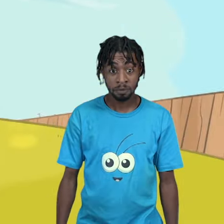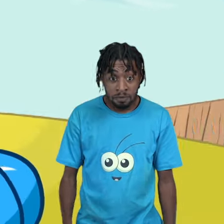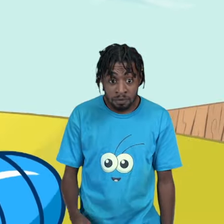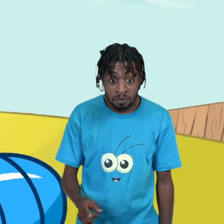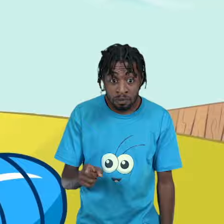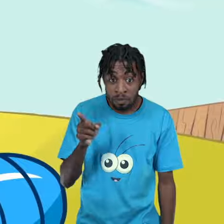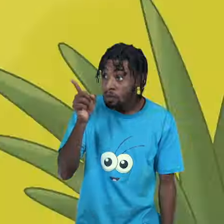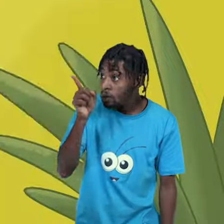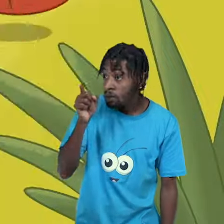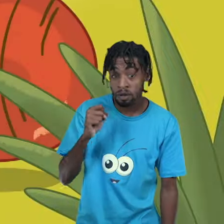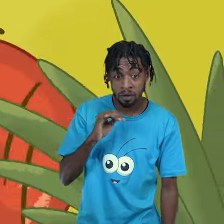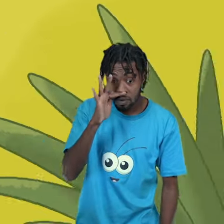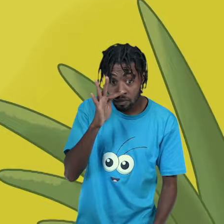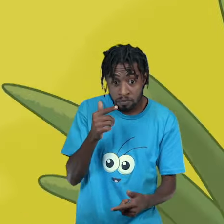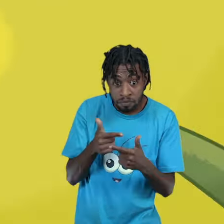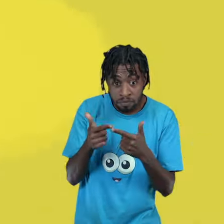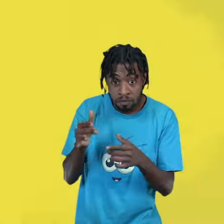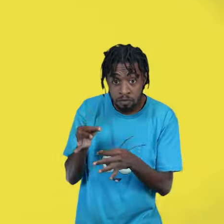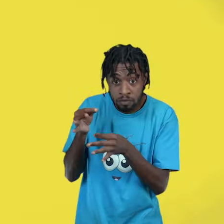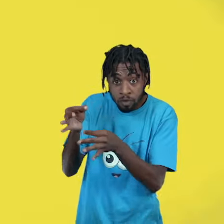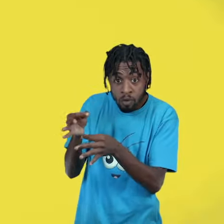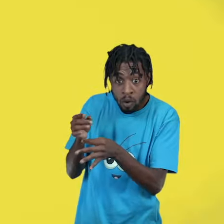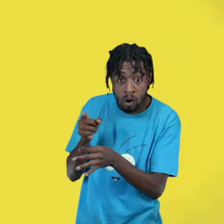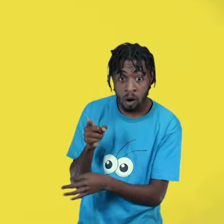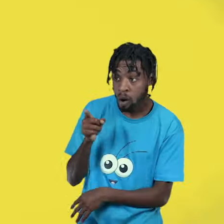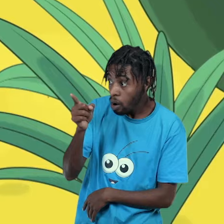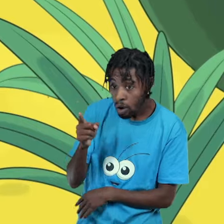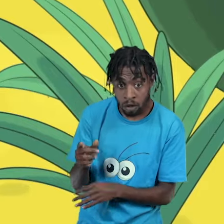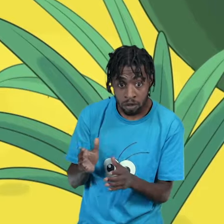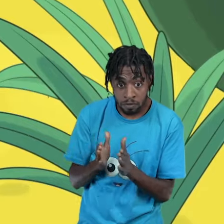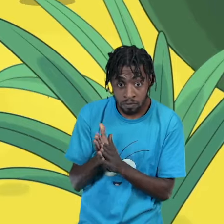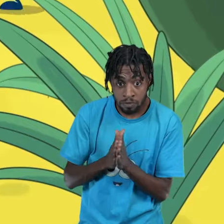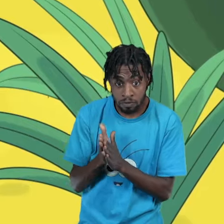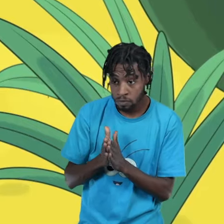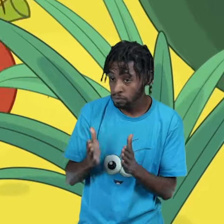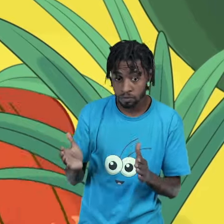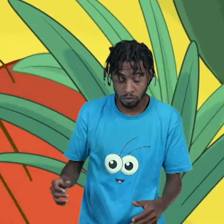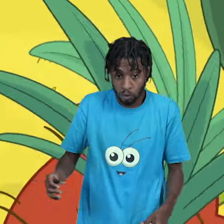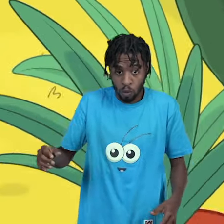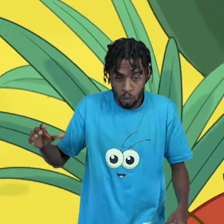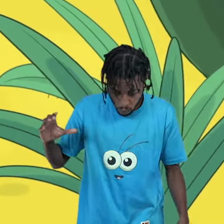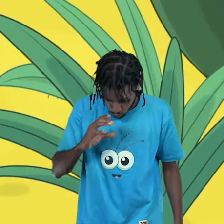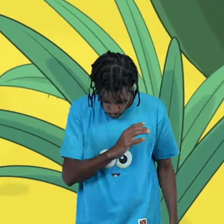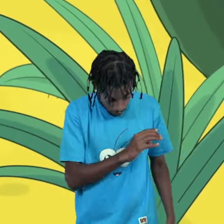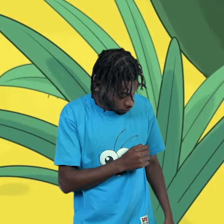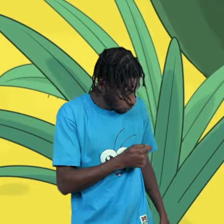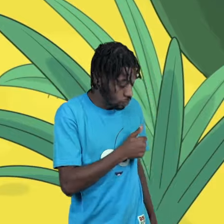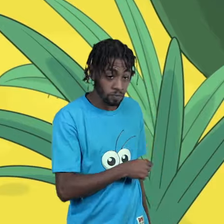O Trevinho! Lá está ele! Bob corre na direção do Trevinho desviando das maçãs